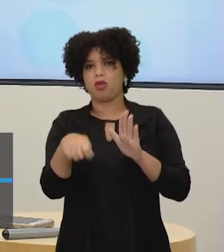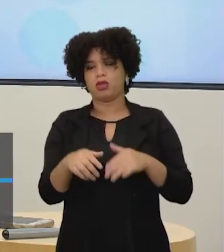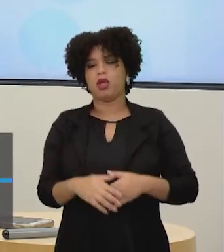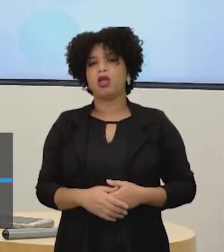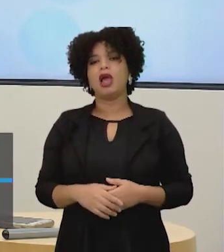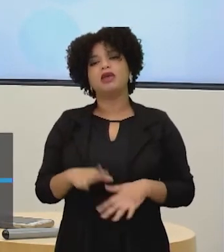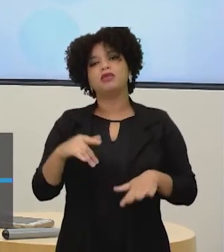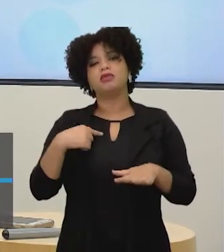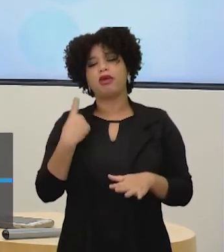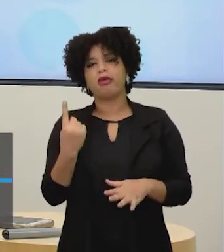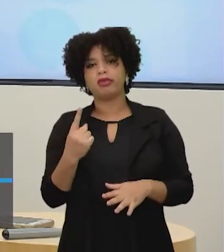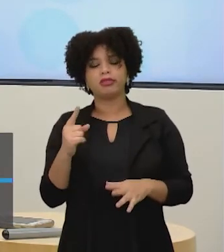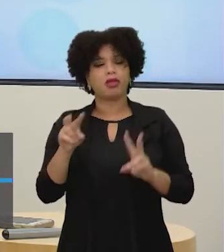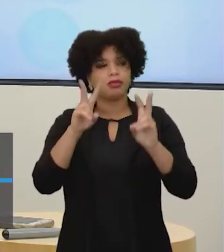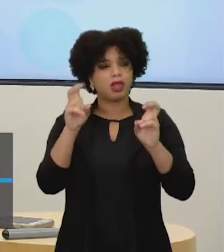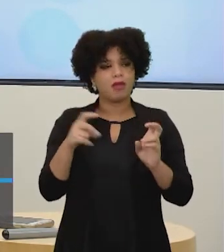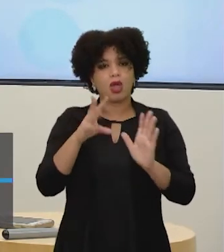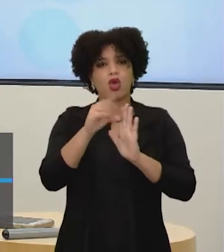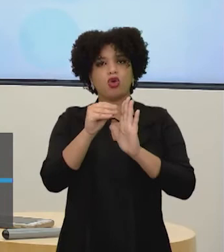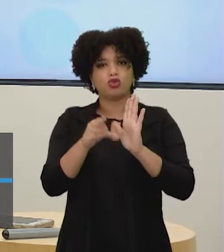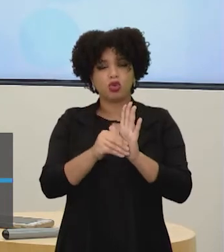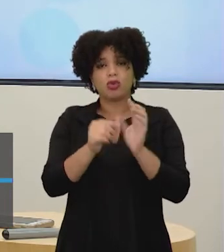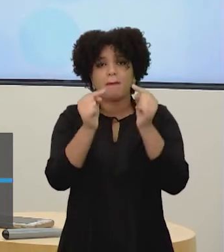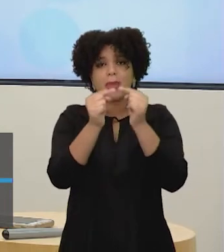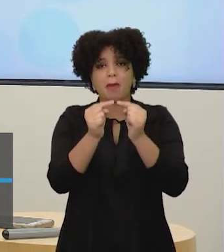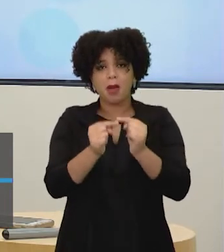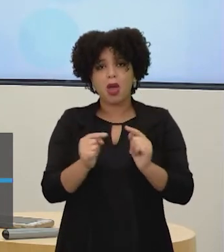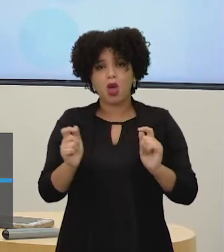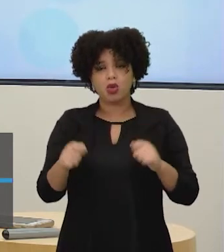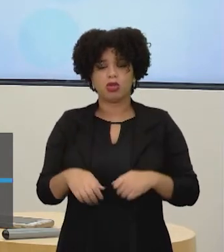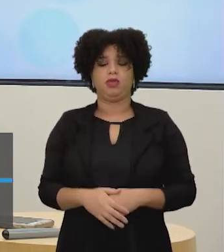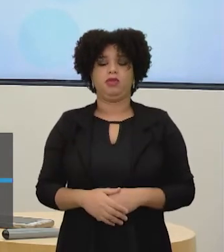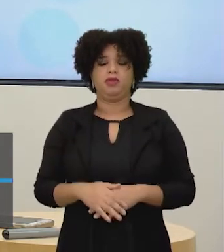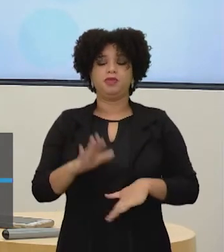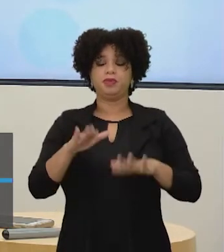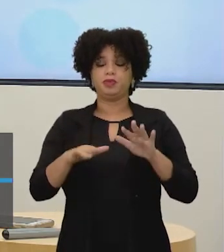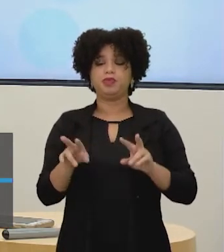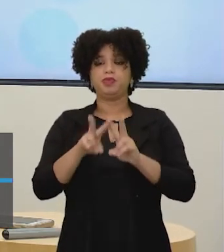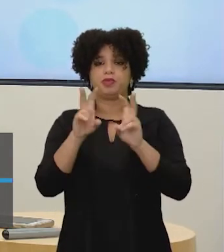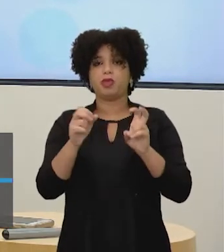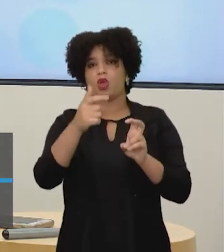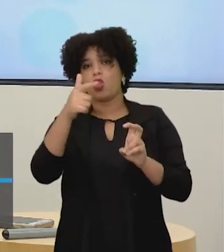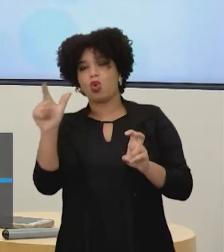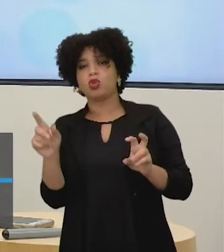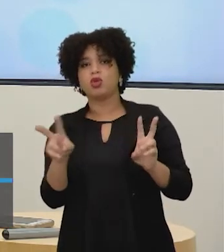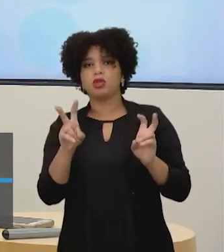aborda um assunto mais específico. E esse assunto mais específico se une a outro